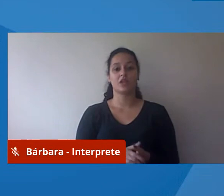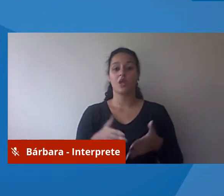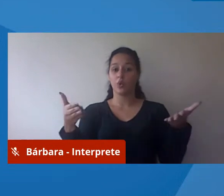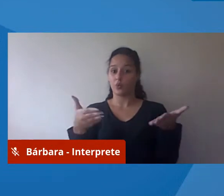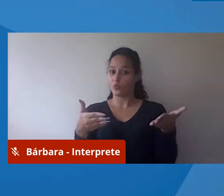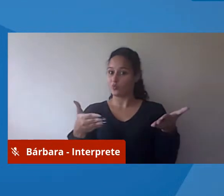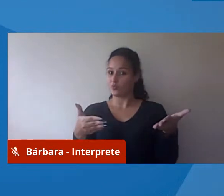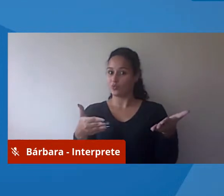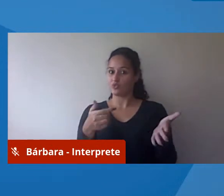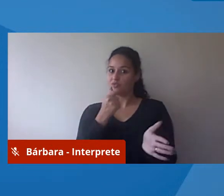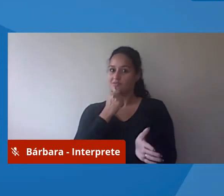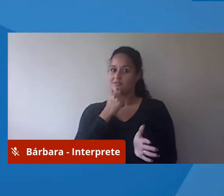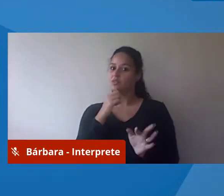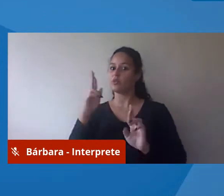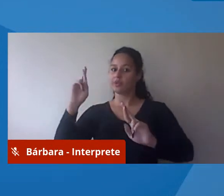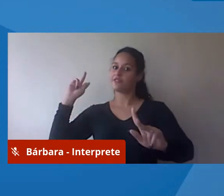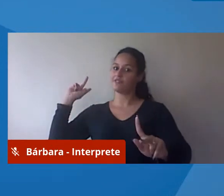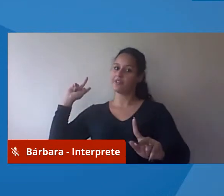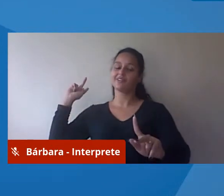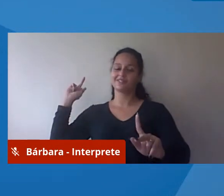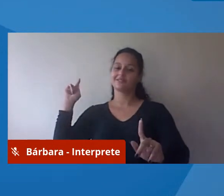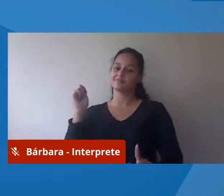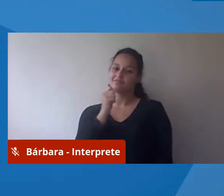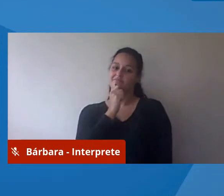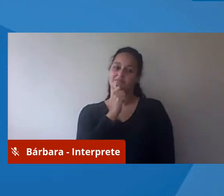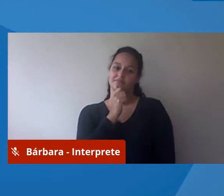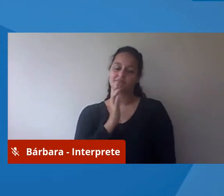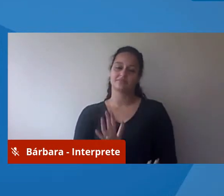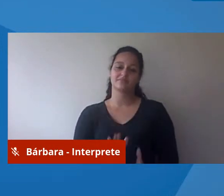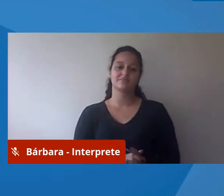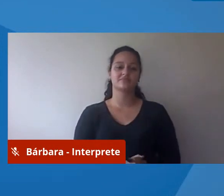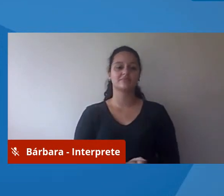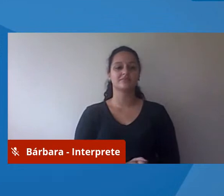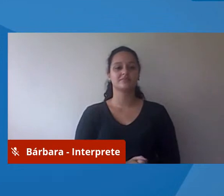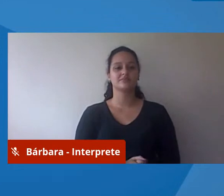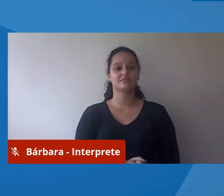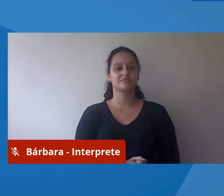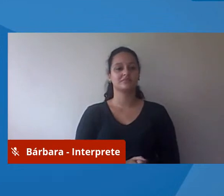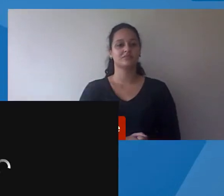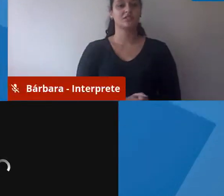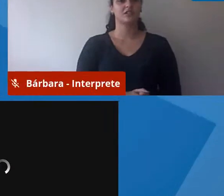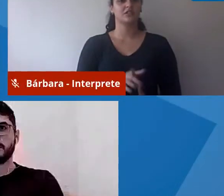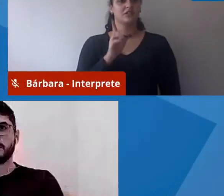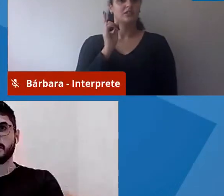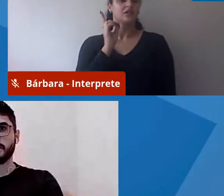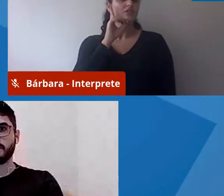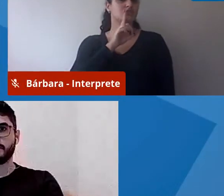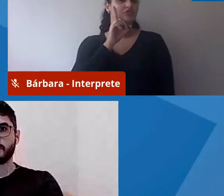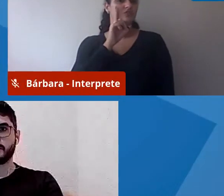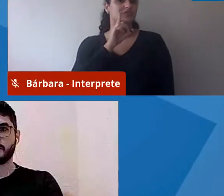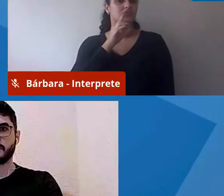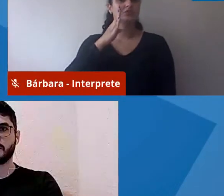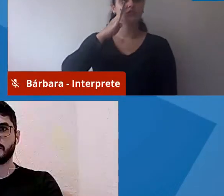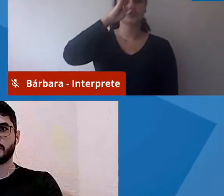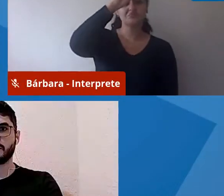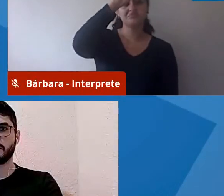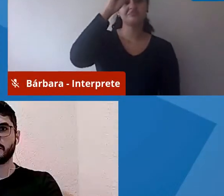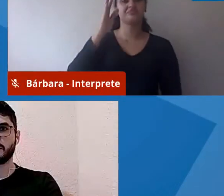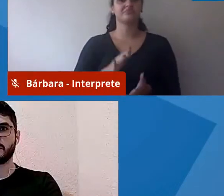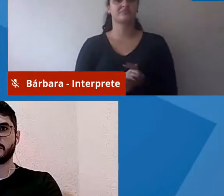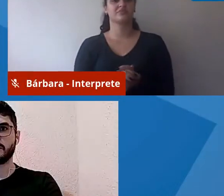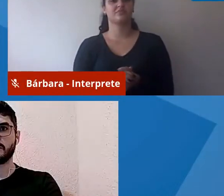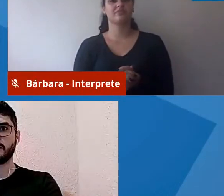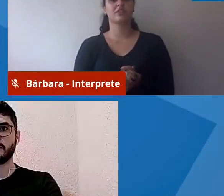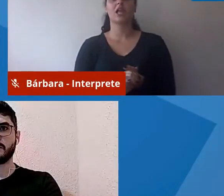ainda. Não é o caso ainda, nem nos Estados Unidos, nem no Brasil, etc. Embora haja, né, casos